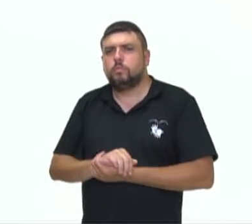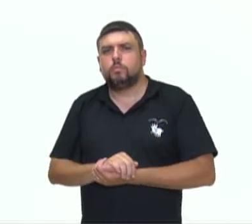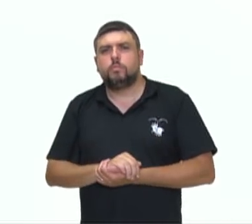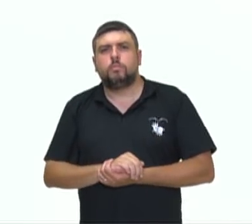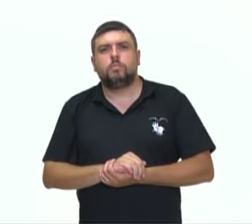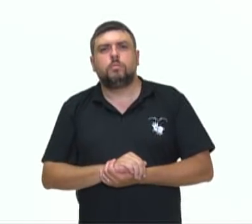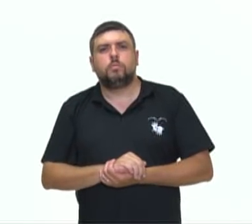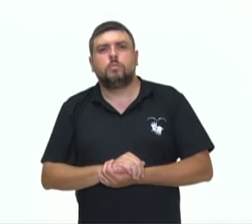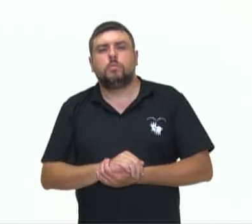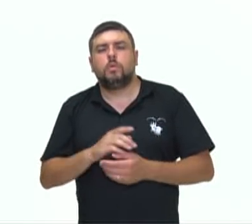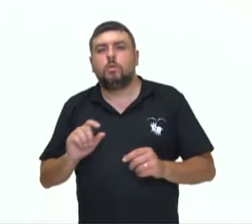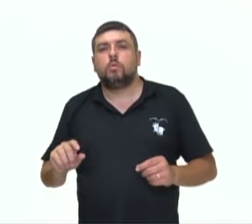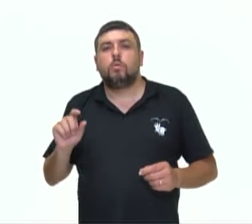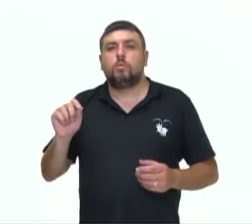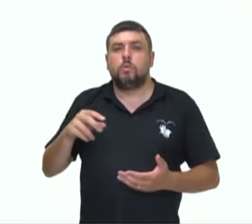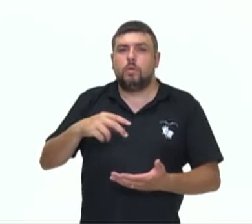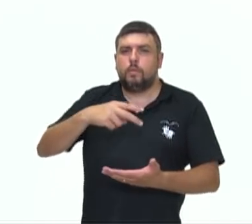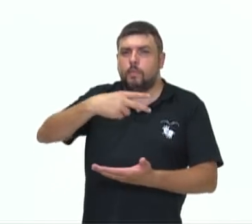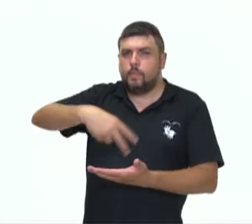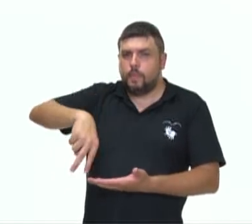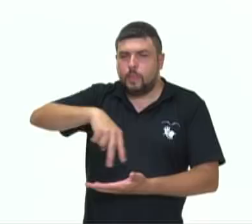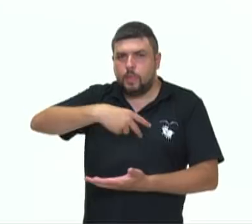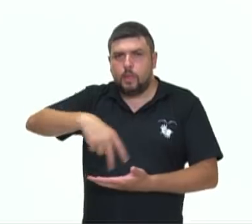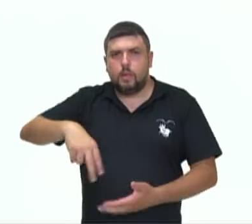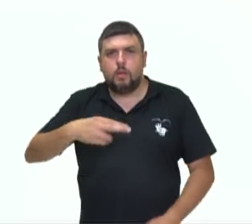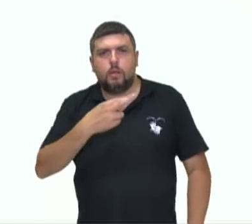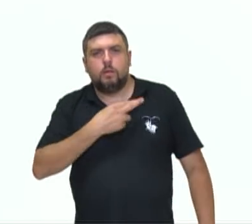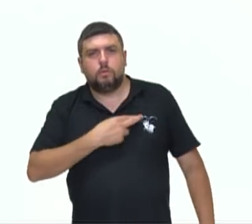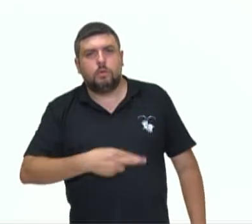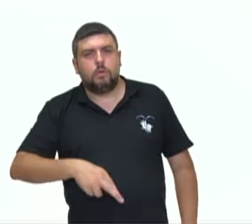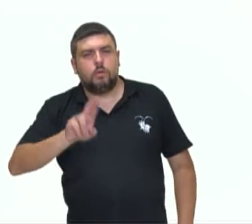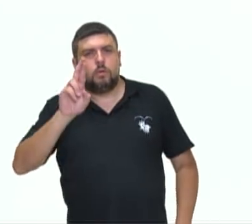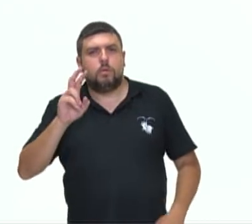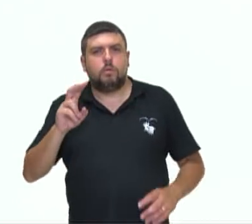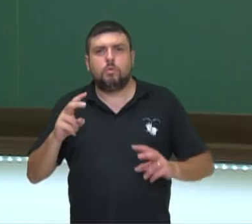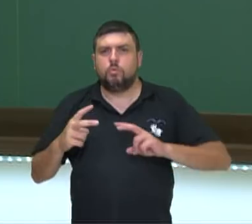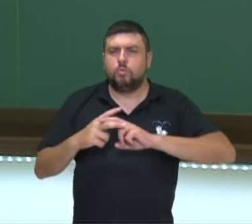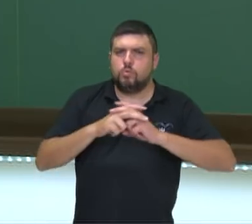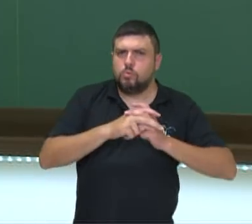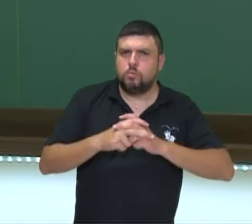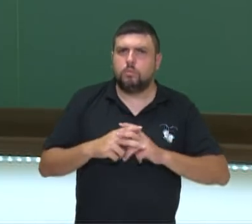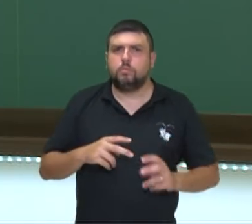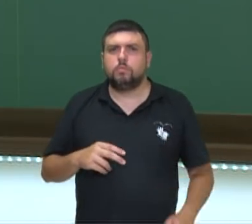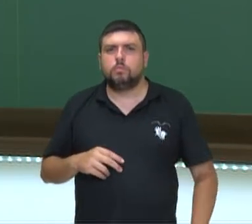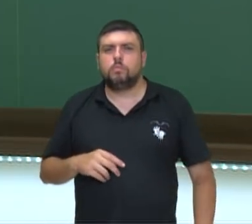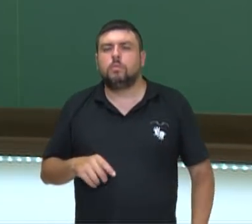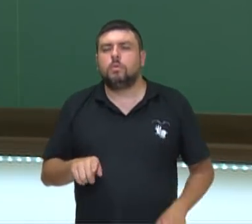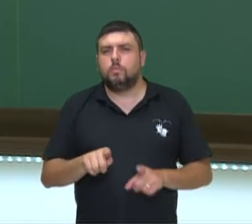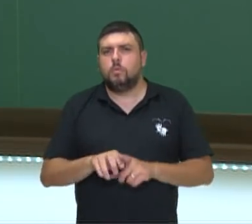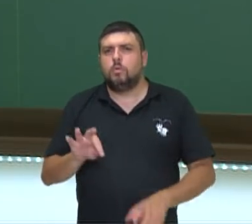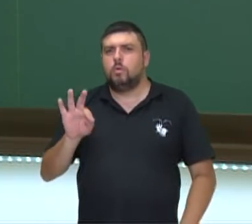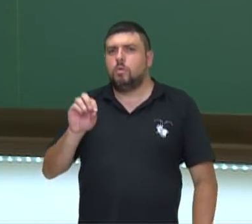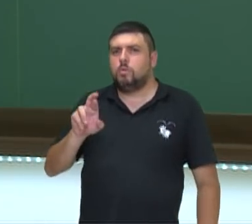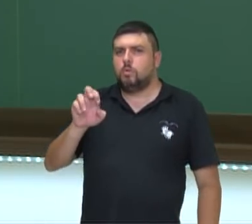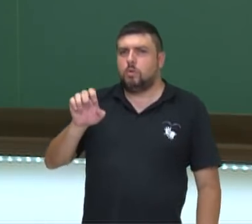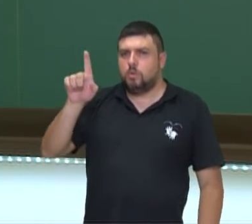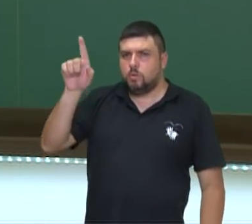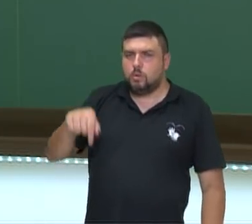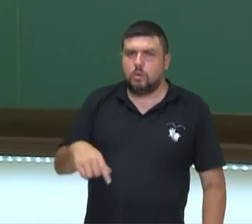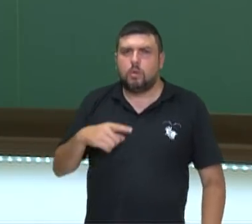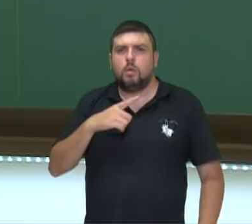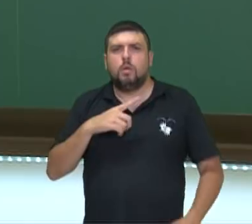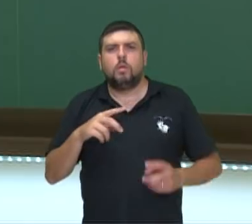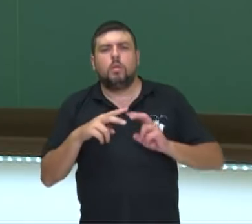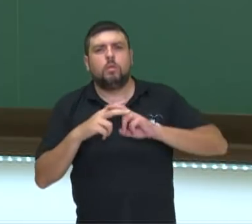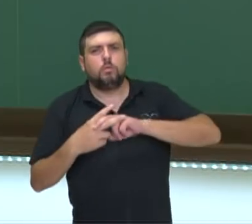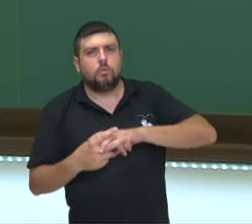une dança, religião, luta. Dentro do toré também tem luta entre os indígenas e brincadeiras para